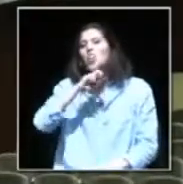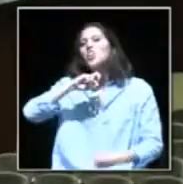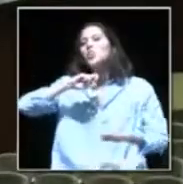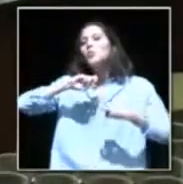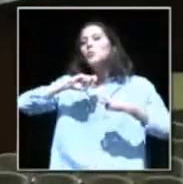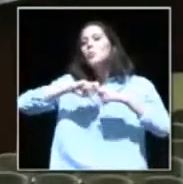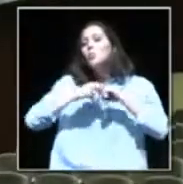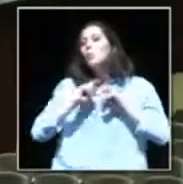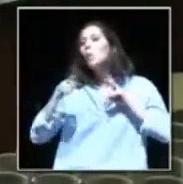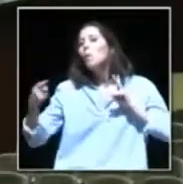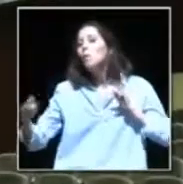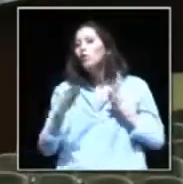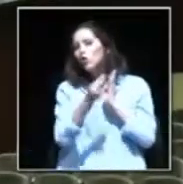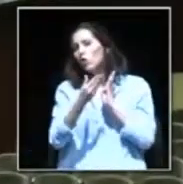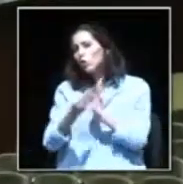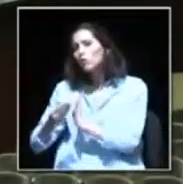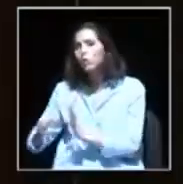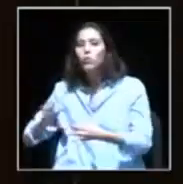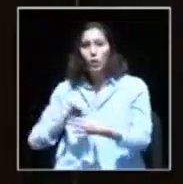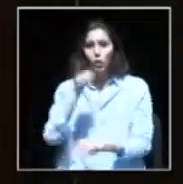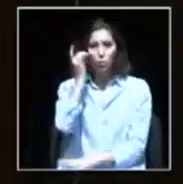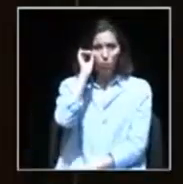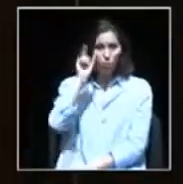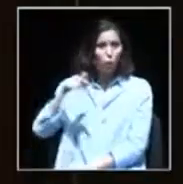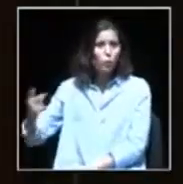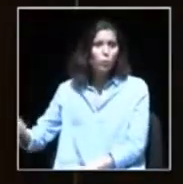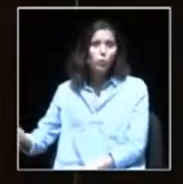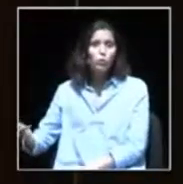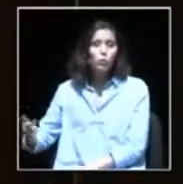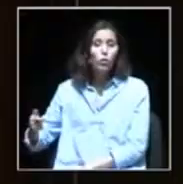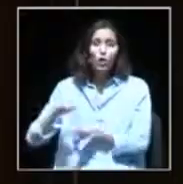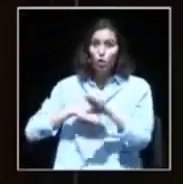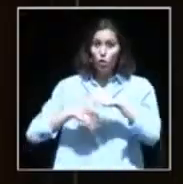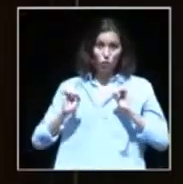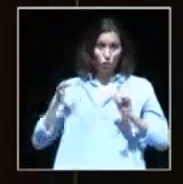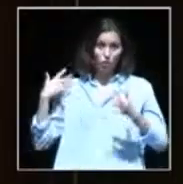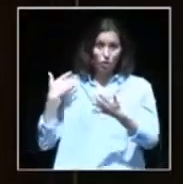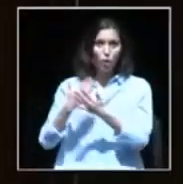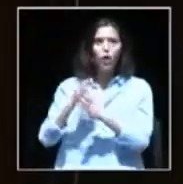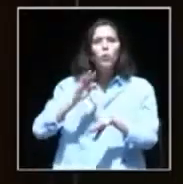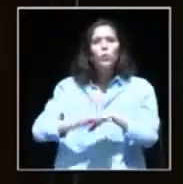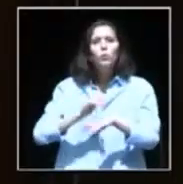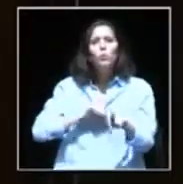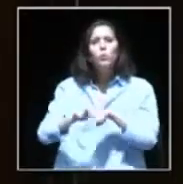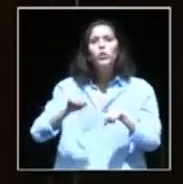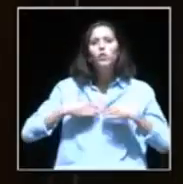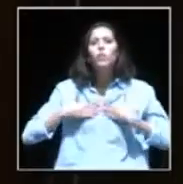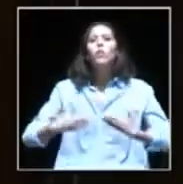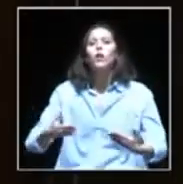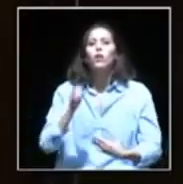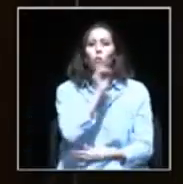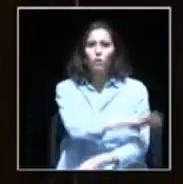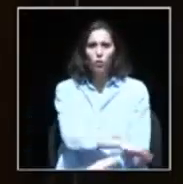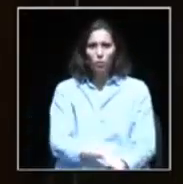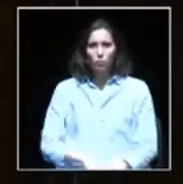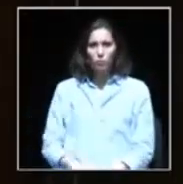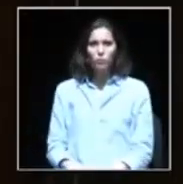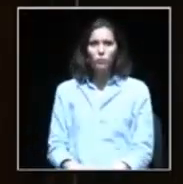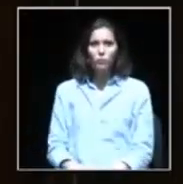assuntos relacionados com o Regimento de Sapadores Bombeiros e muitas vezes não o fez por falta de vontade política para o fazer. Obrigada.